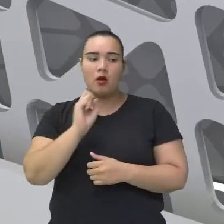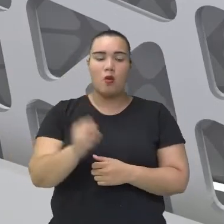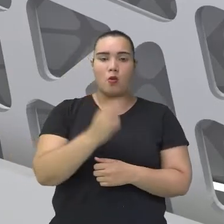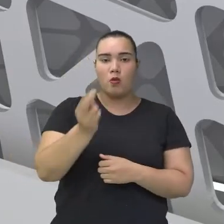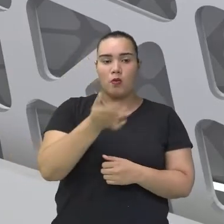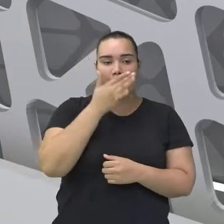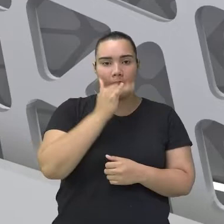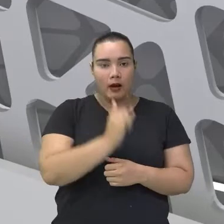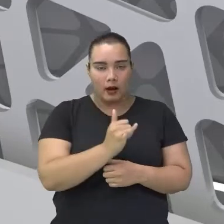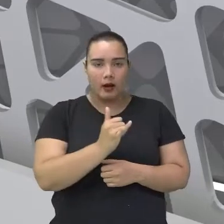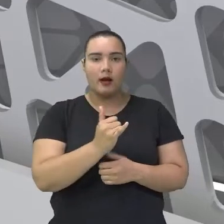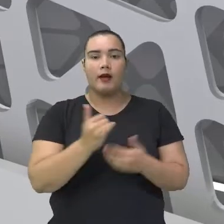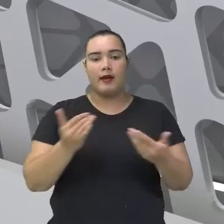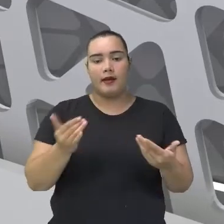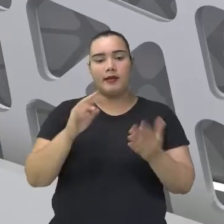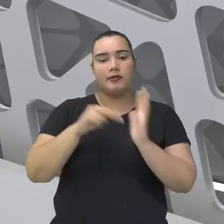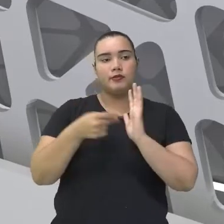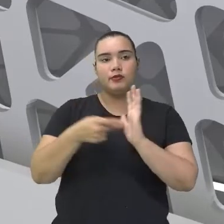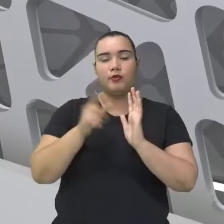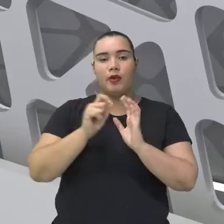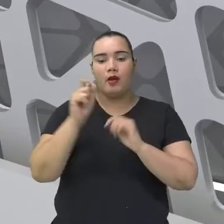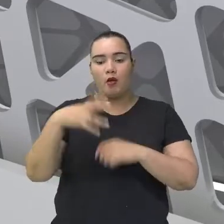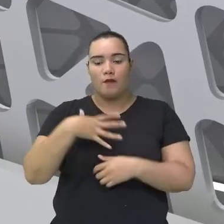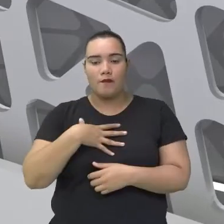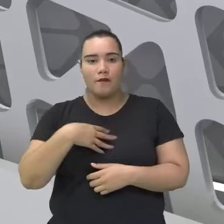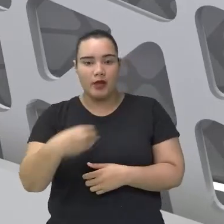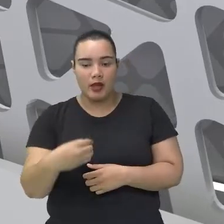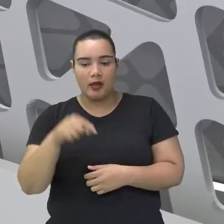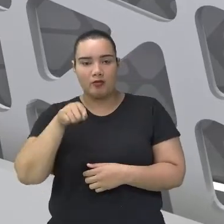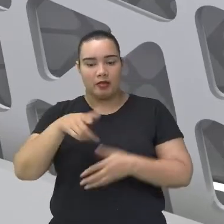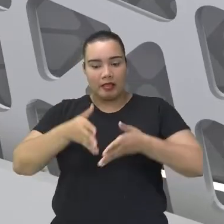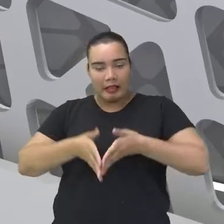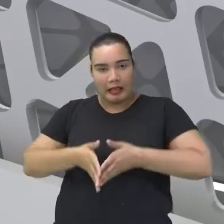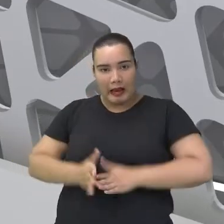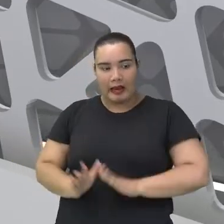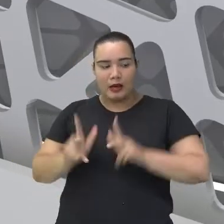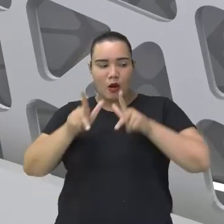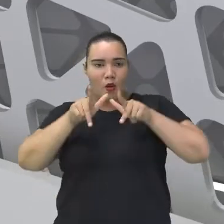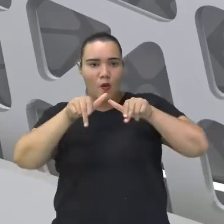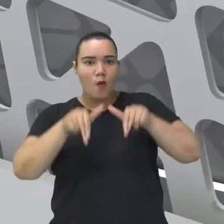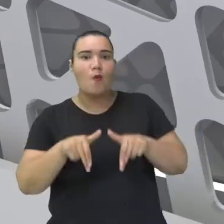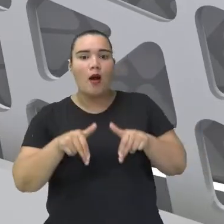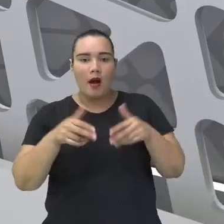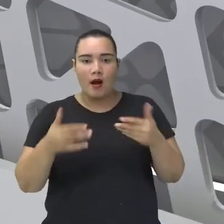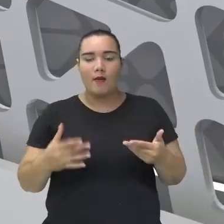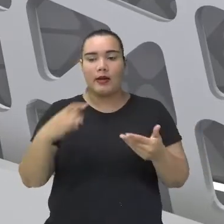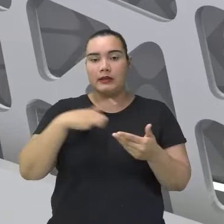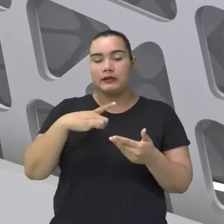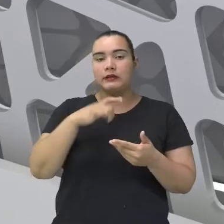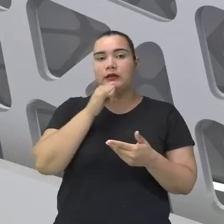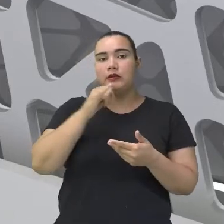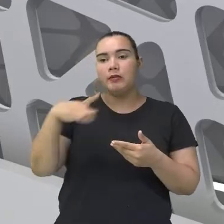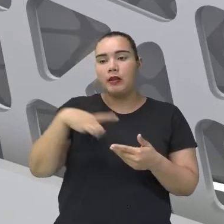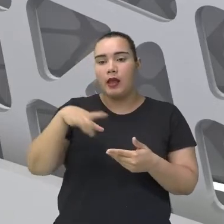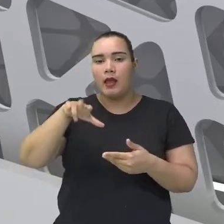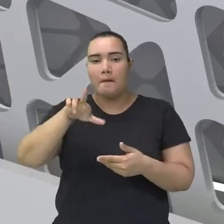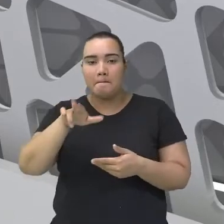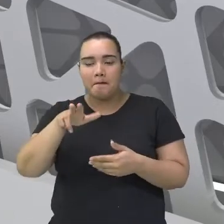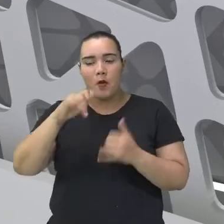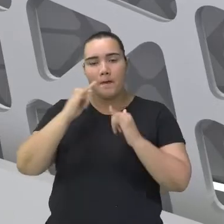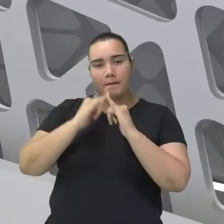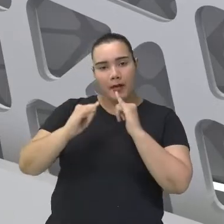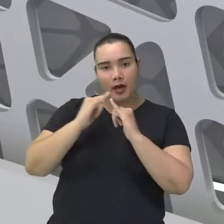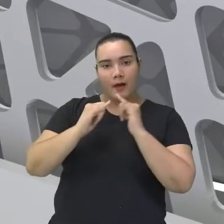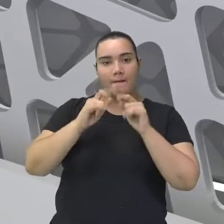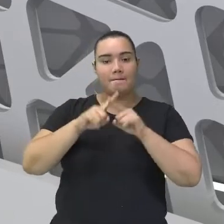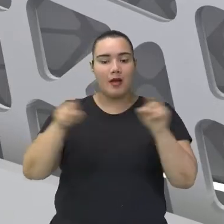não significa que os filhos vão ser idênticos, né? Você às vezes tem irmãos parecidos, mas eles